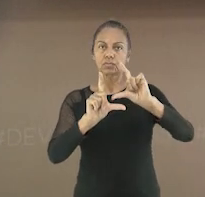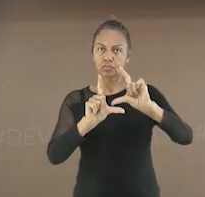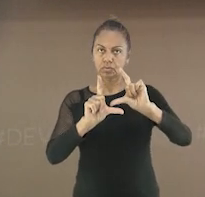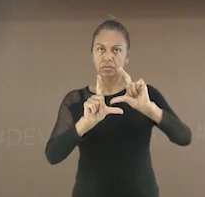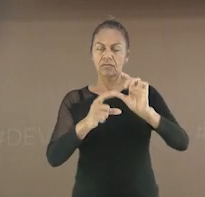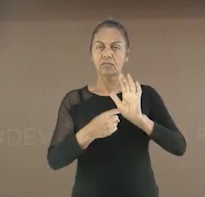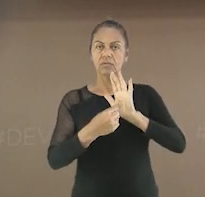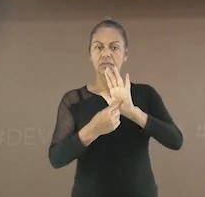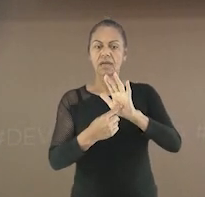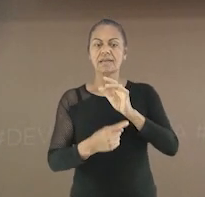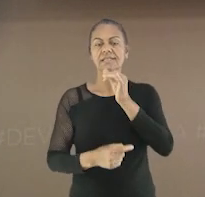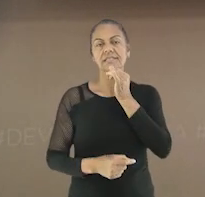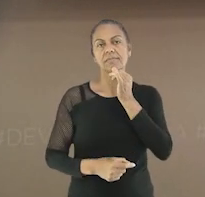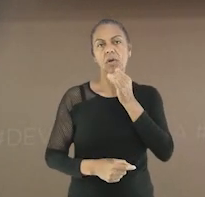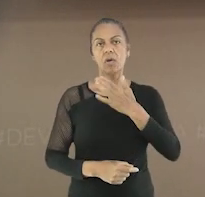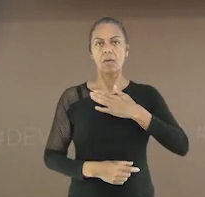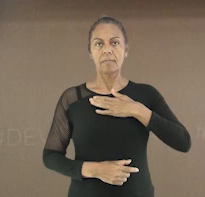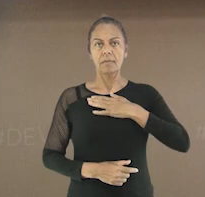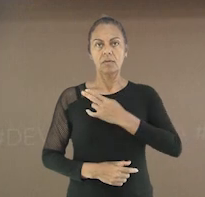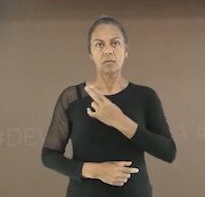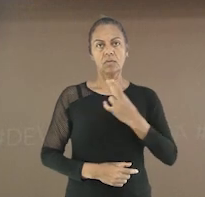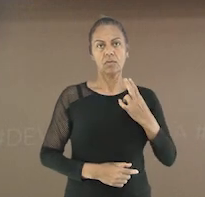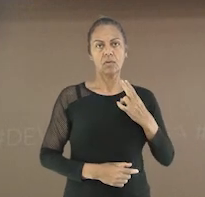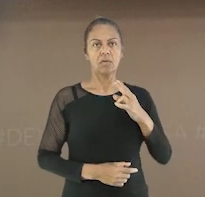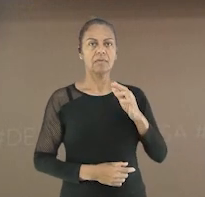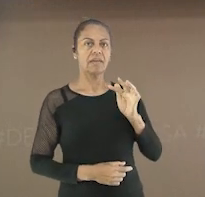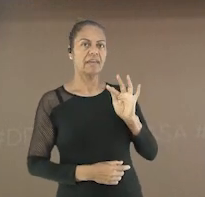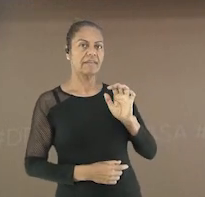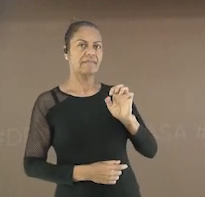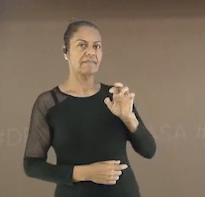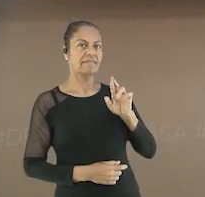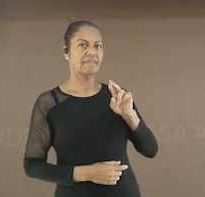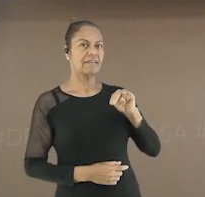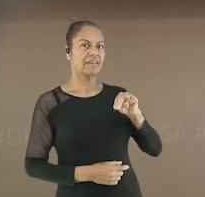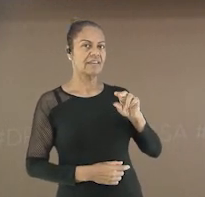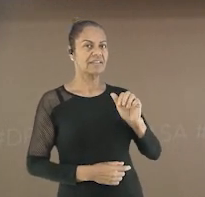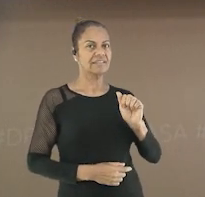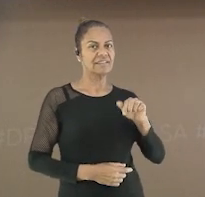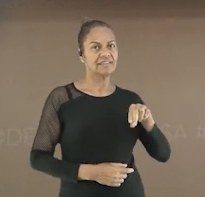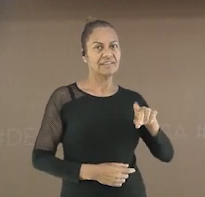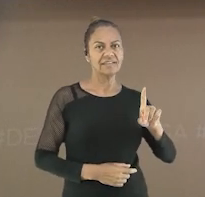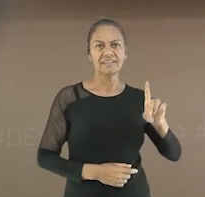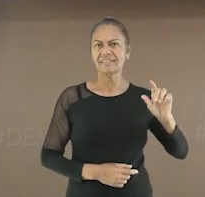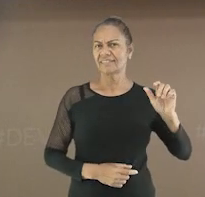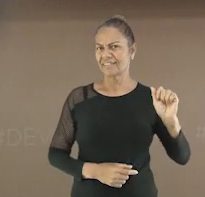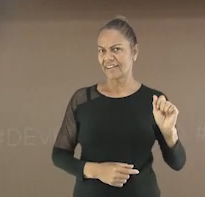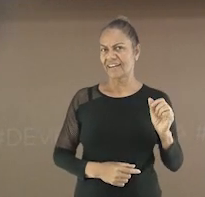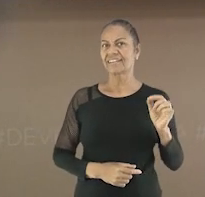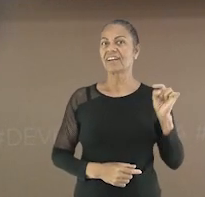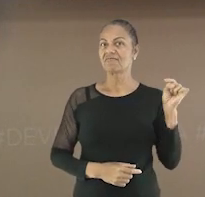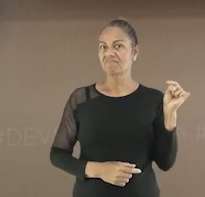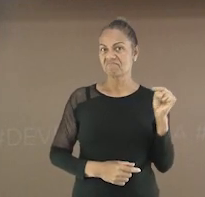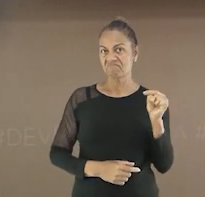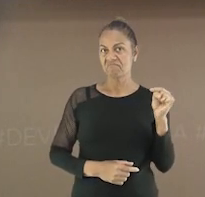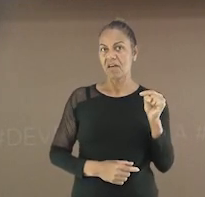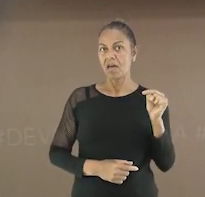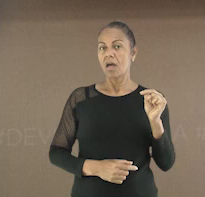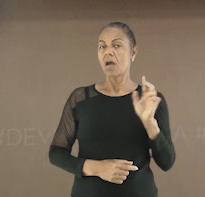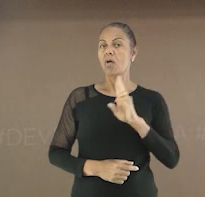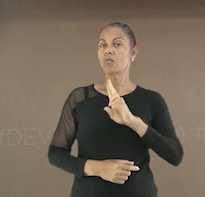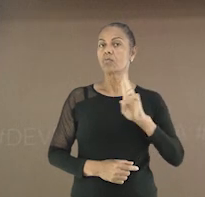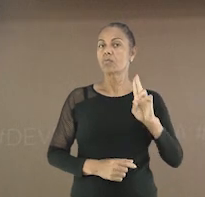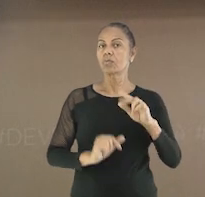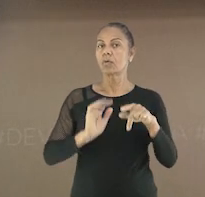Veja só alguns exemplos. O meu nome é Fernanda e este é um nome próprio. O